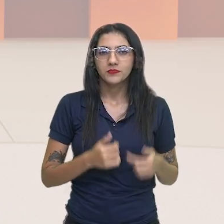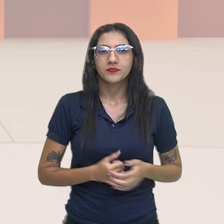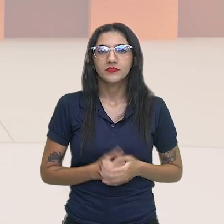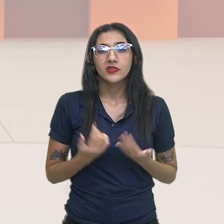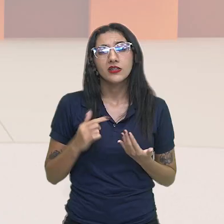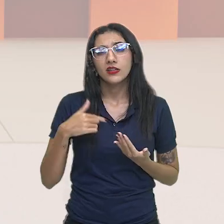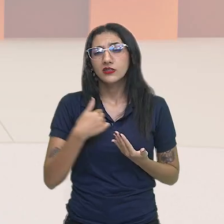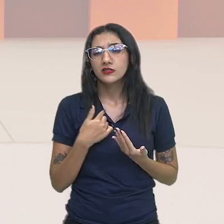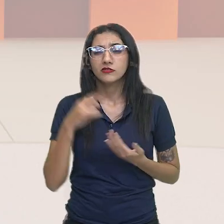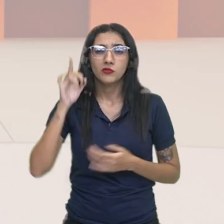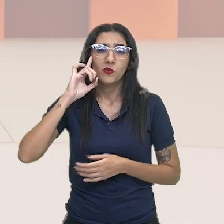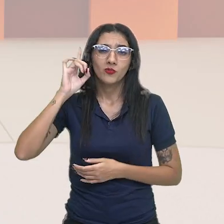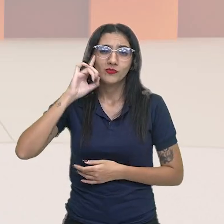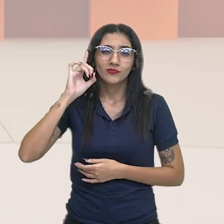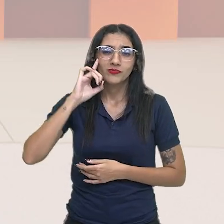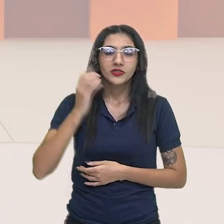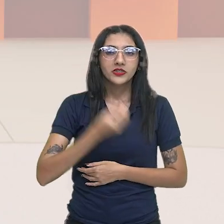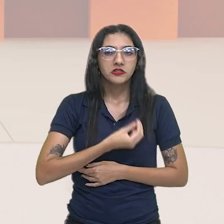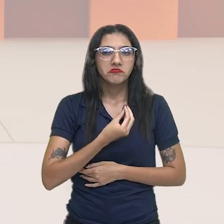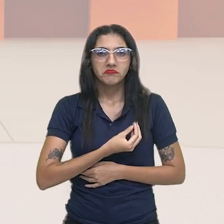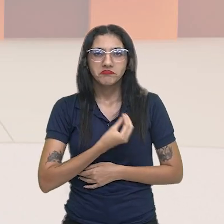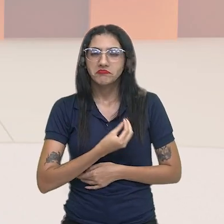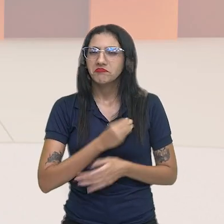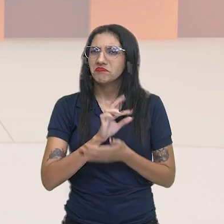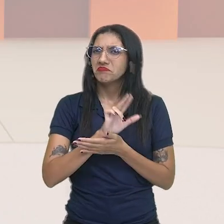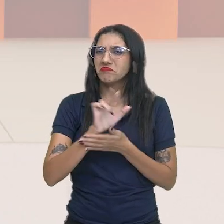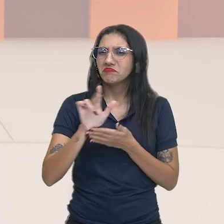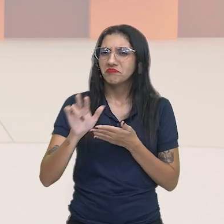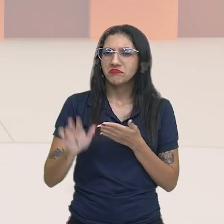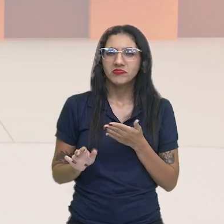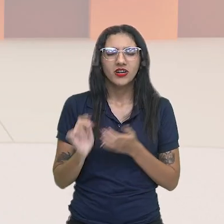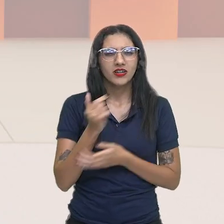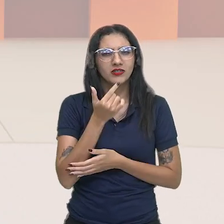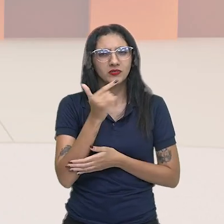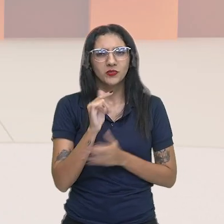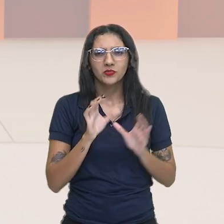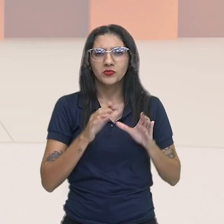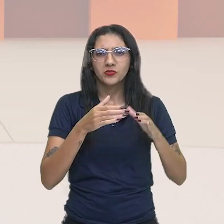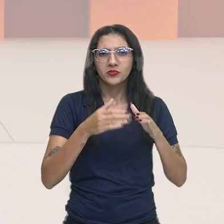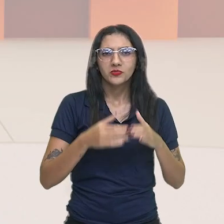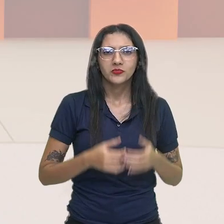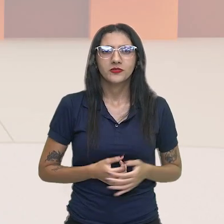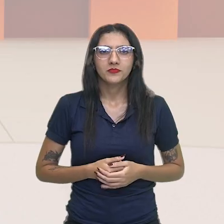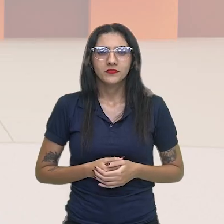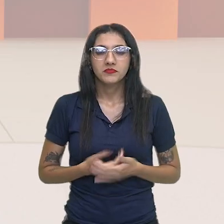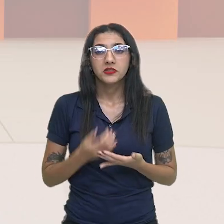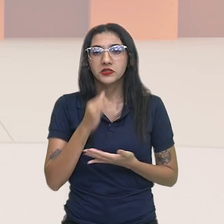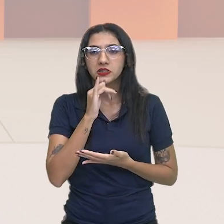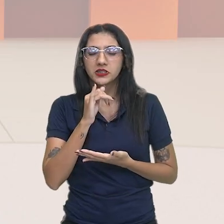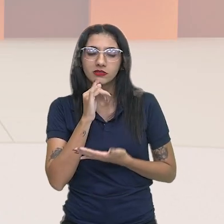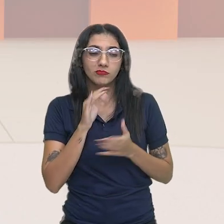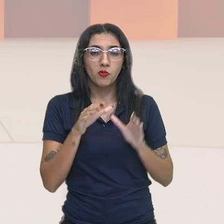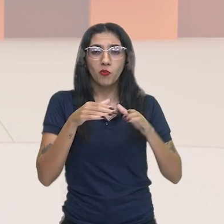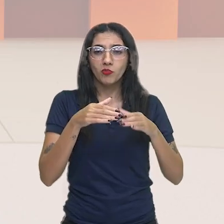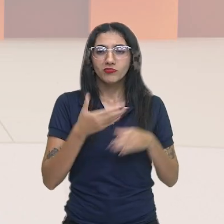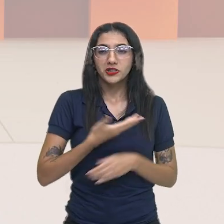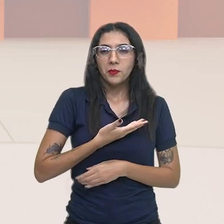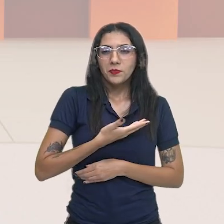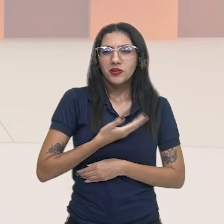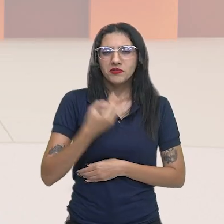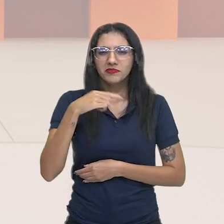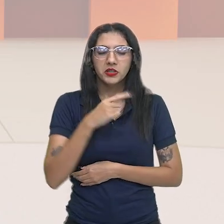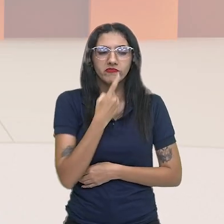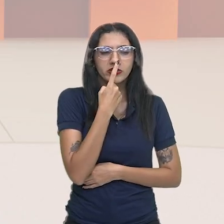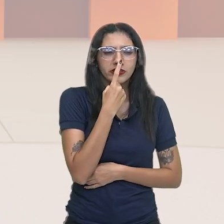na sociedade em vários outros grupos, né, sociais, como, por exemplo, grupo de amigos que você vai